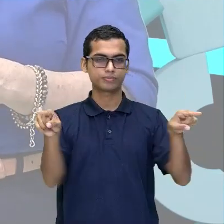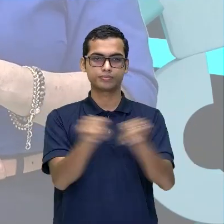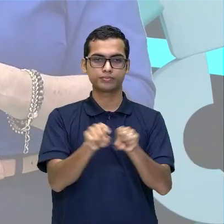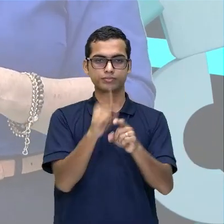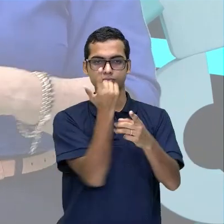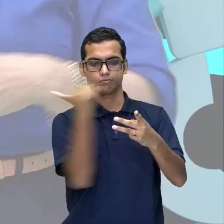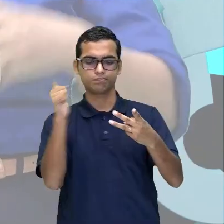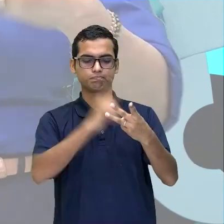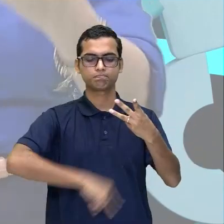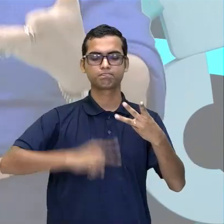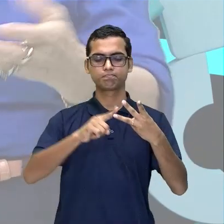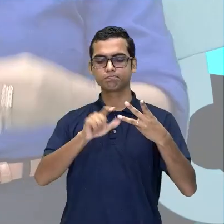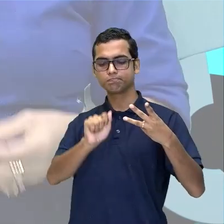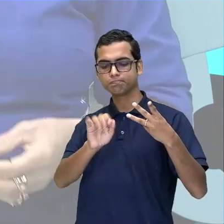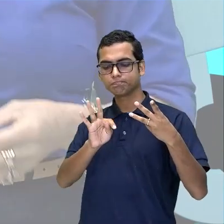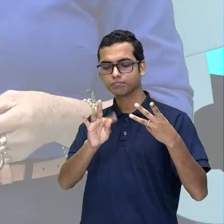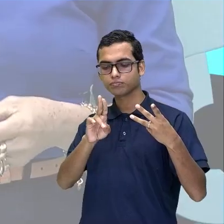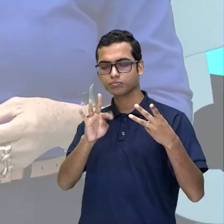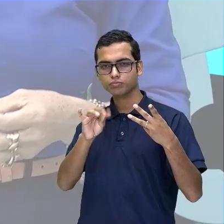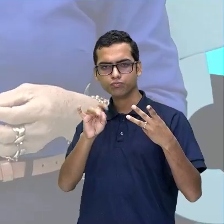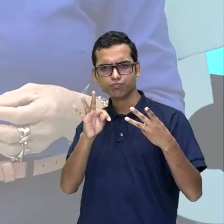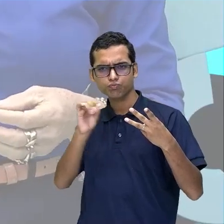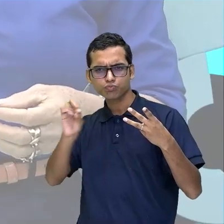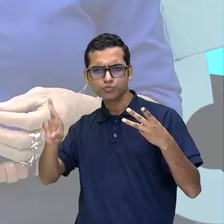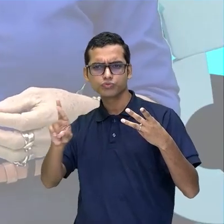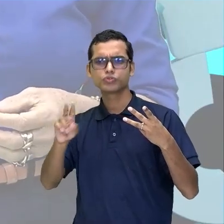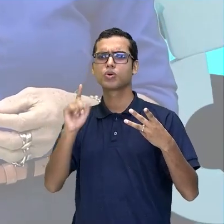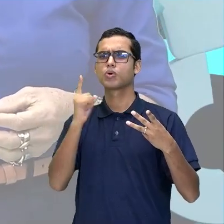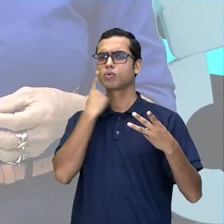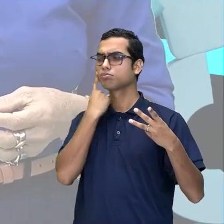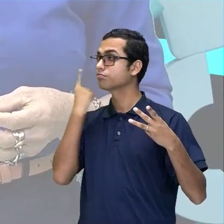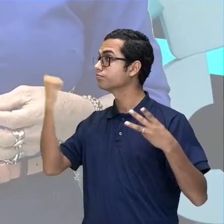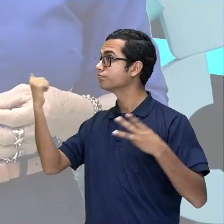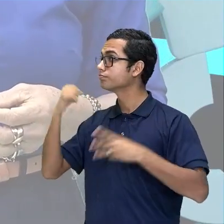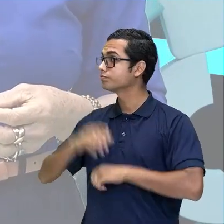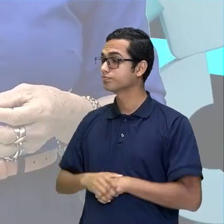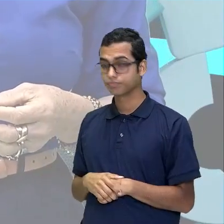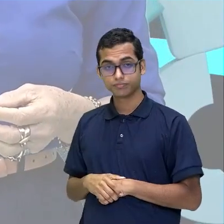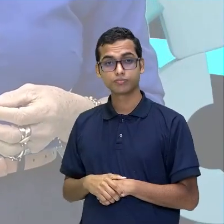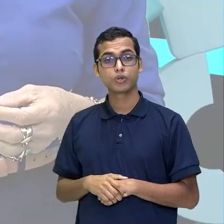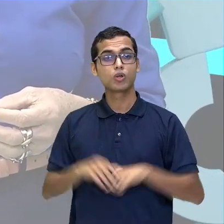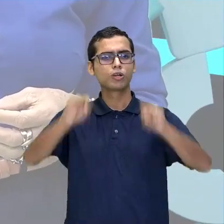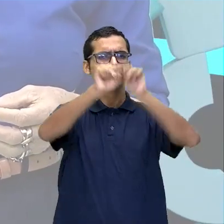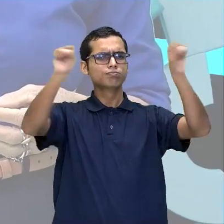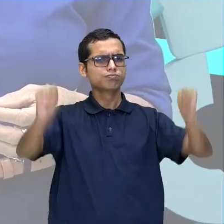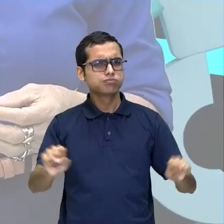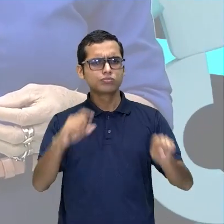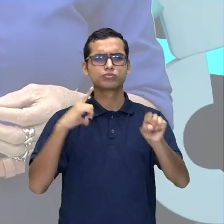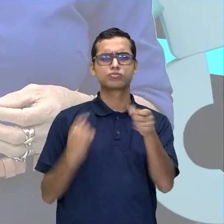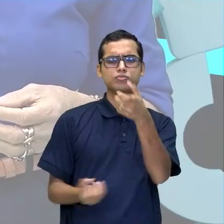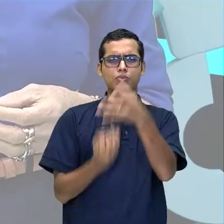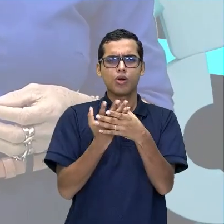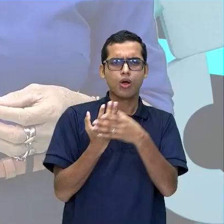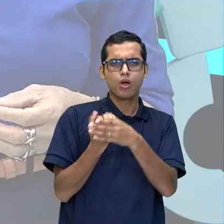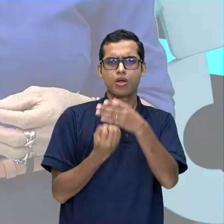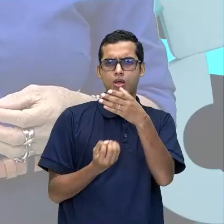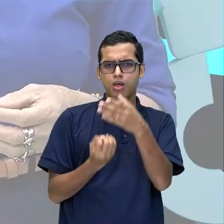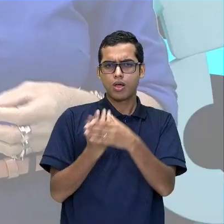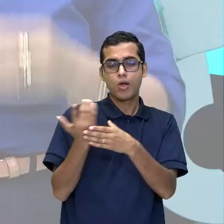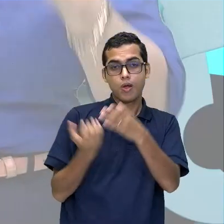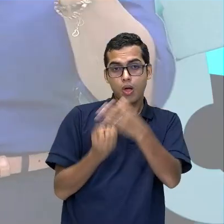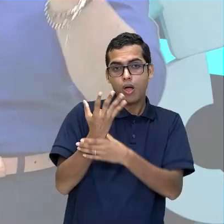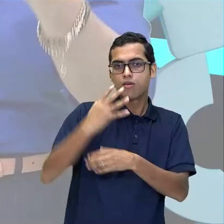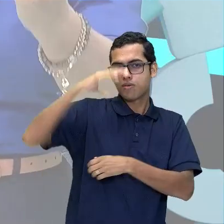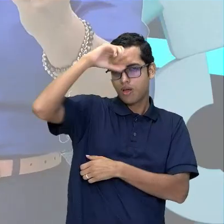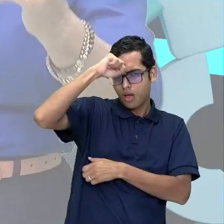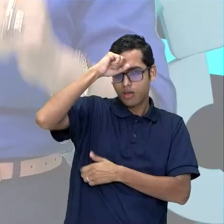né, acessar. É um sistema de gerenciamento de aprendizado de código